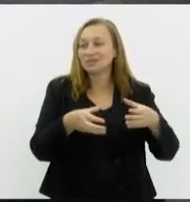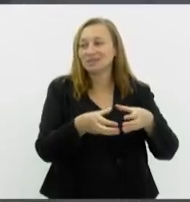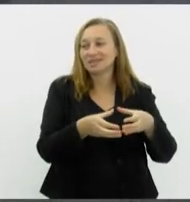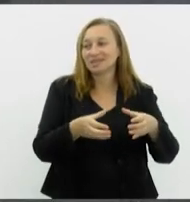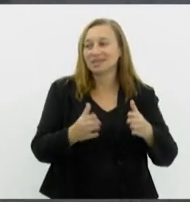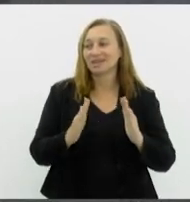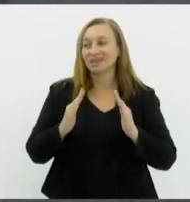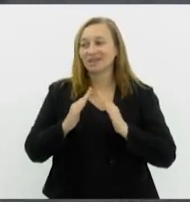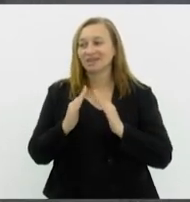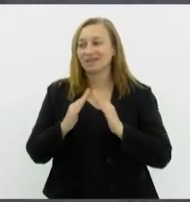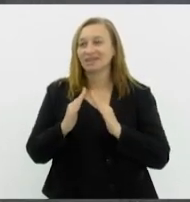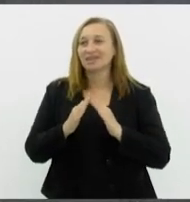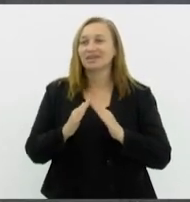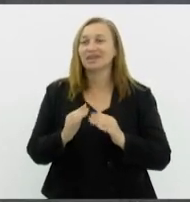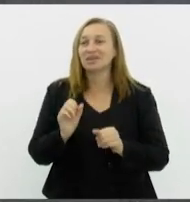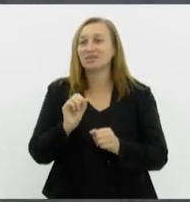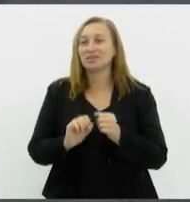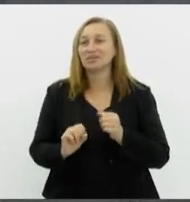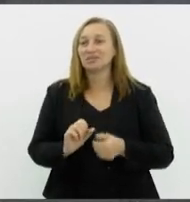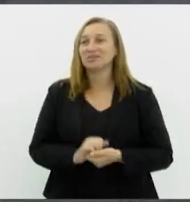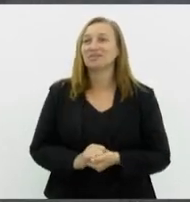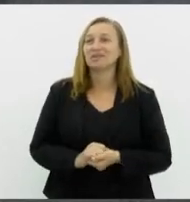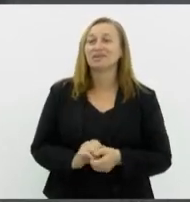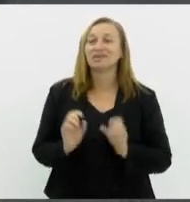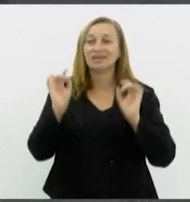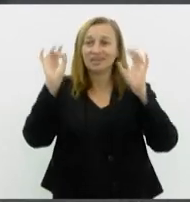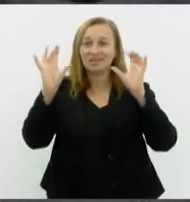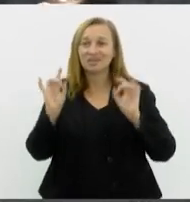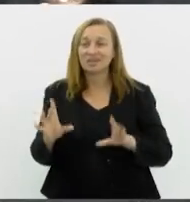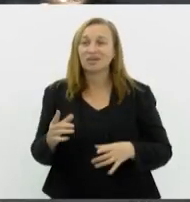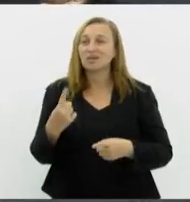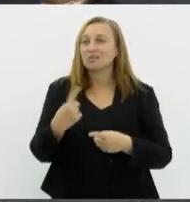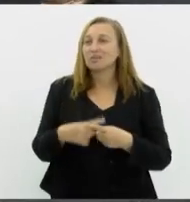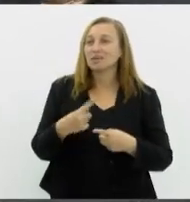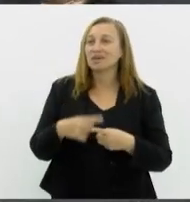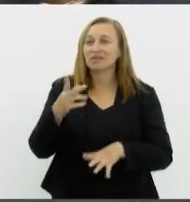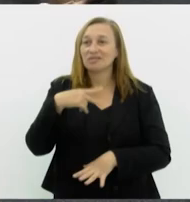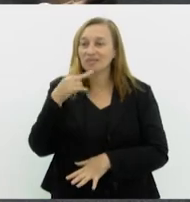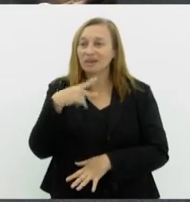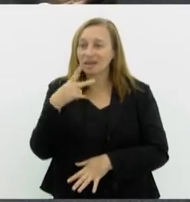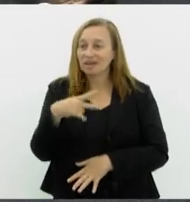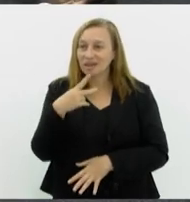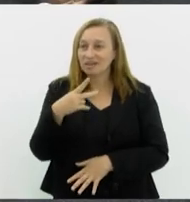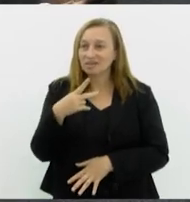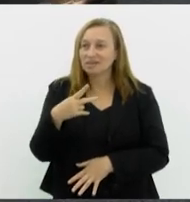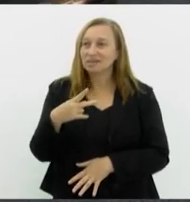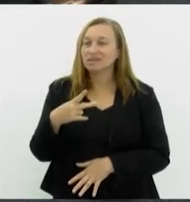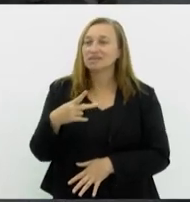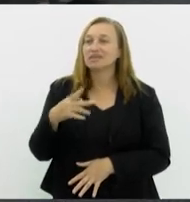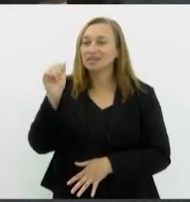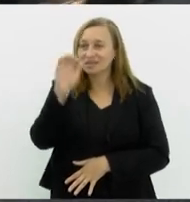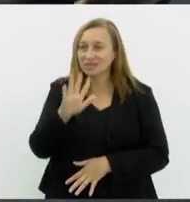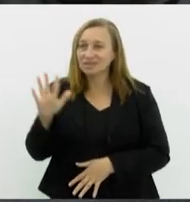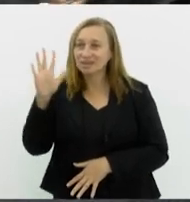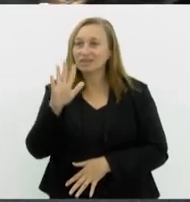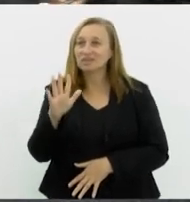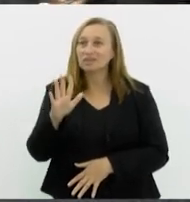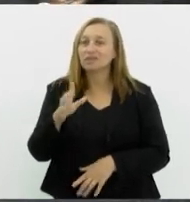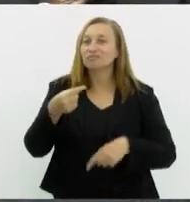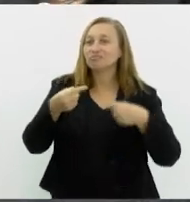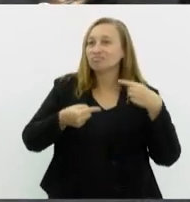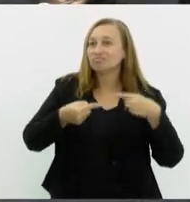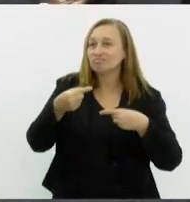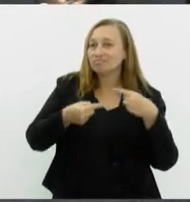a Comissão de Direitos Humanos, especialmente porque falamos, né, em âmbito nacional, de um